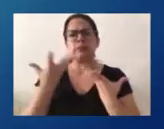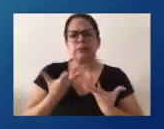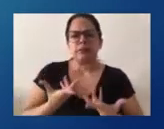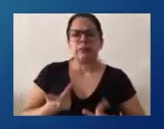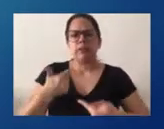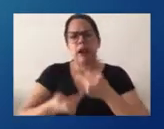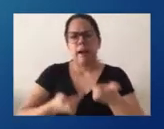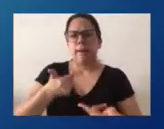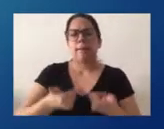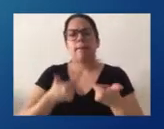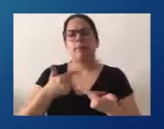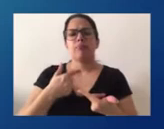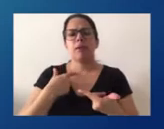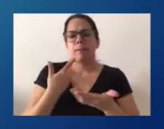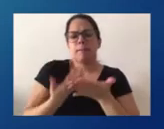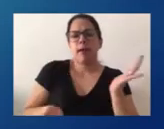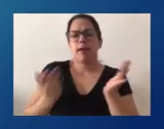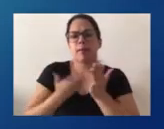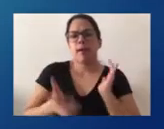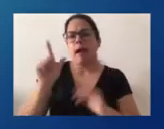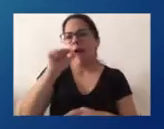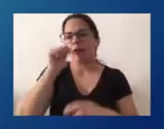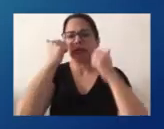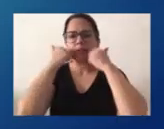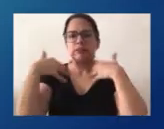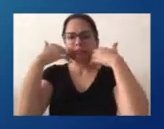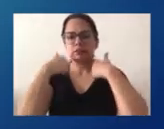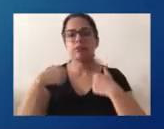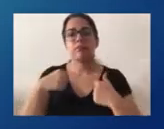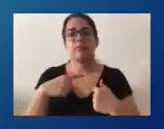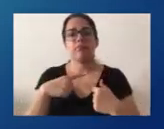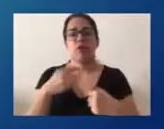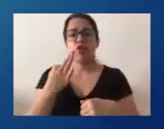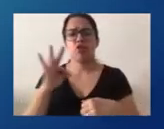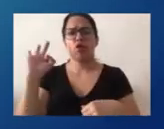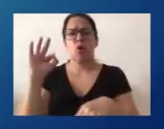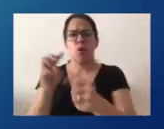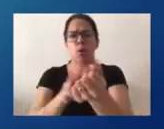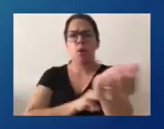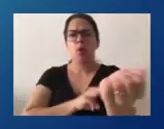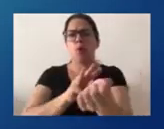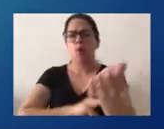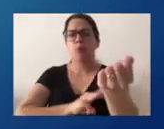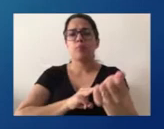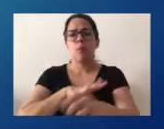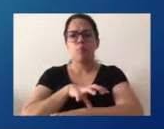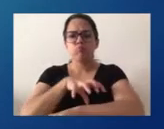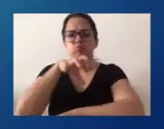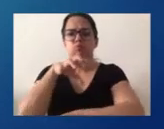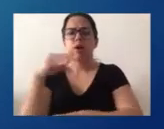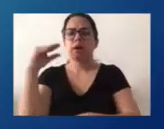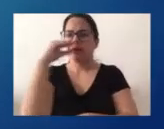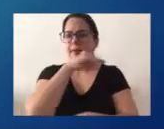termorregulador de temperatura. A exaustão pelo calor, através da excessiva perda de líquido e perda de sal, que pode preceder o choque